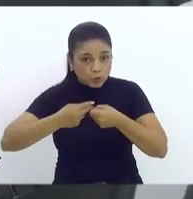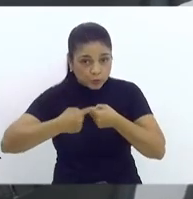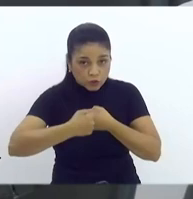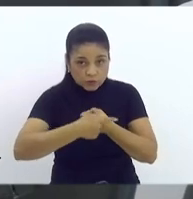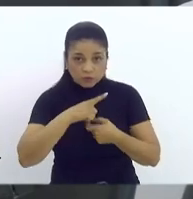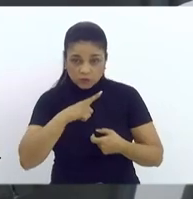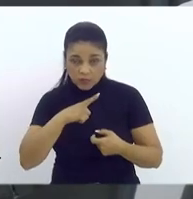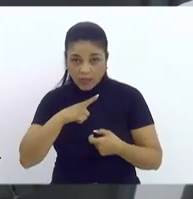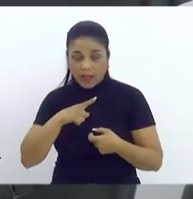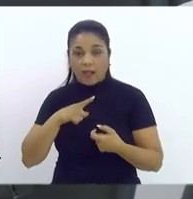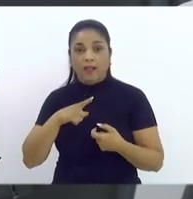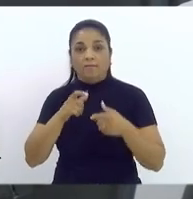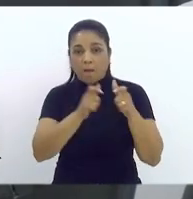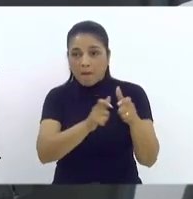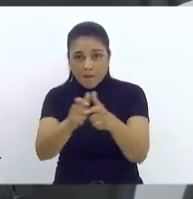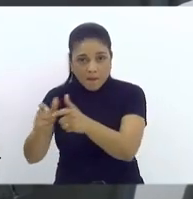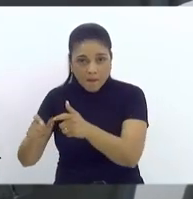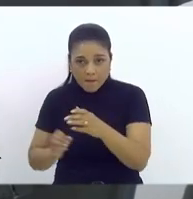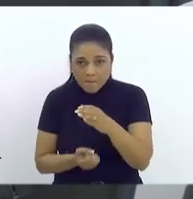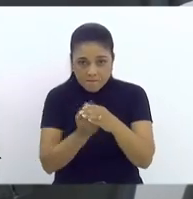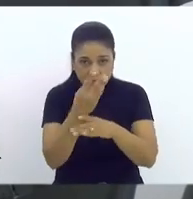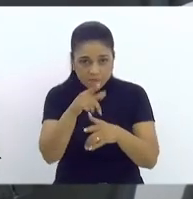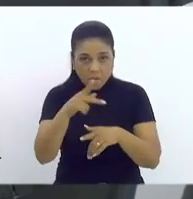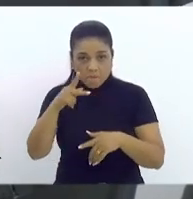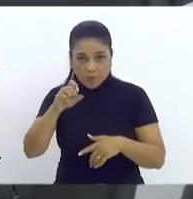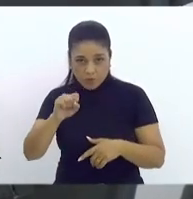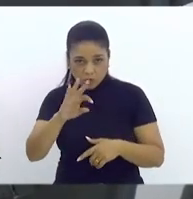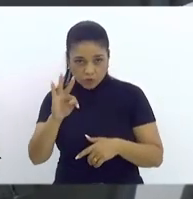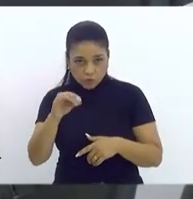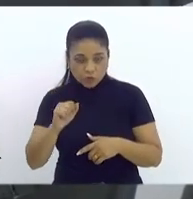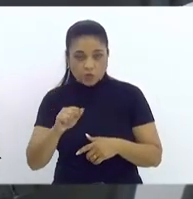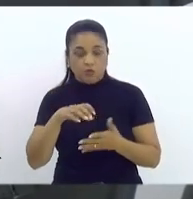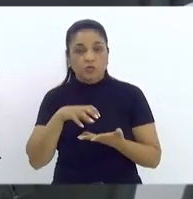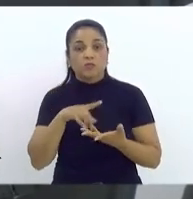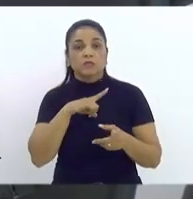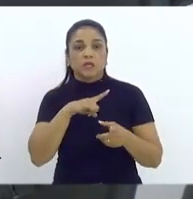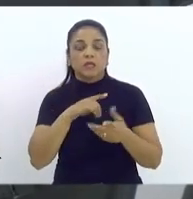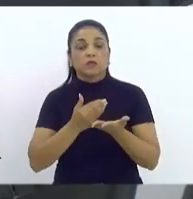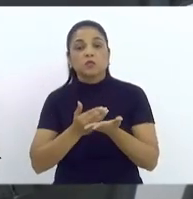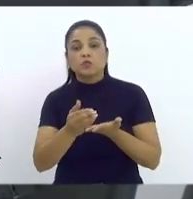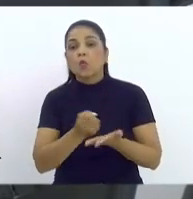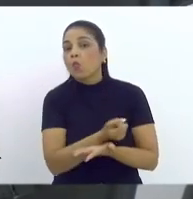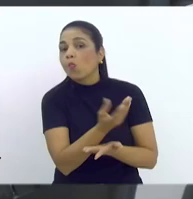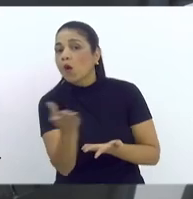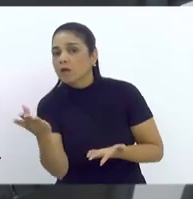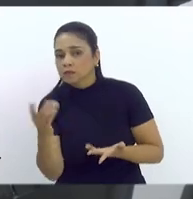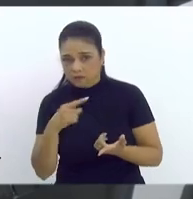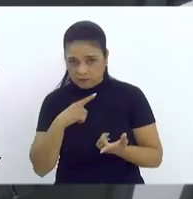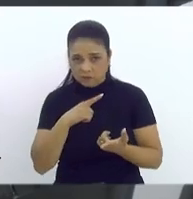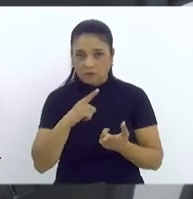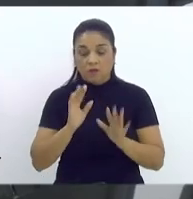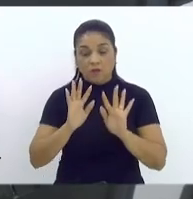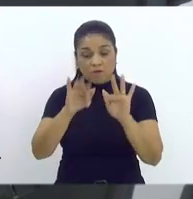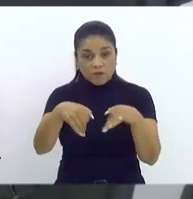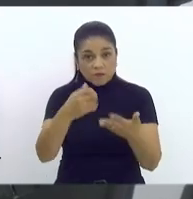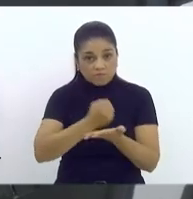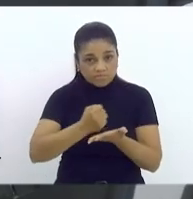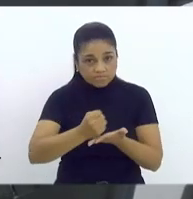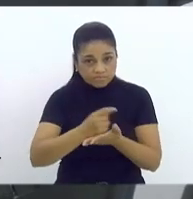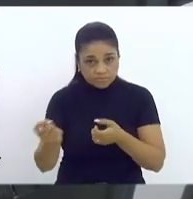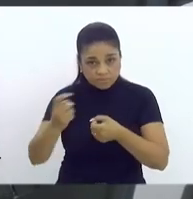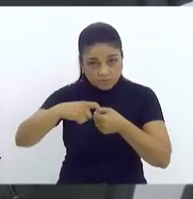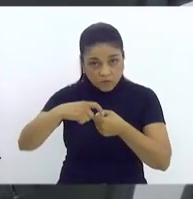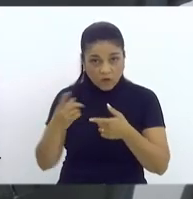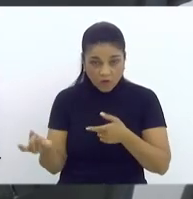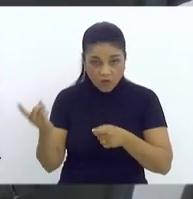Quantas agências foram abertas no Rio de Janeiro desde o início da concessão? Está chegando ao final da concessão e o Estado poderá retomar a sua